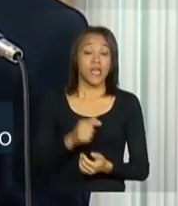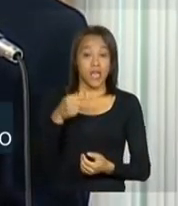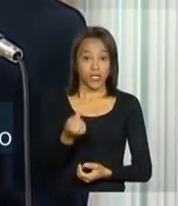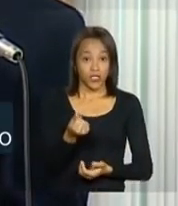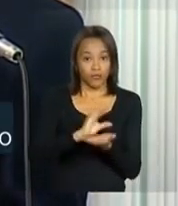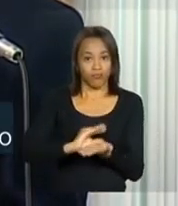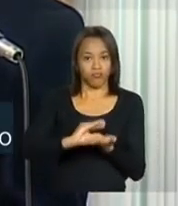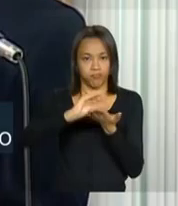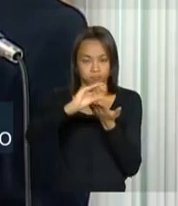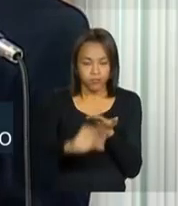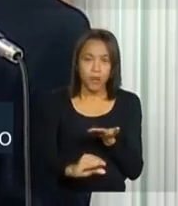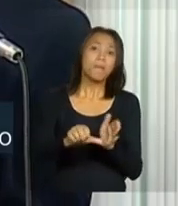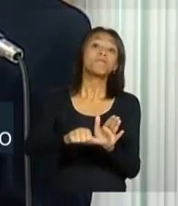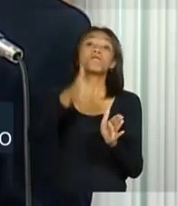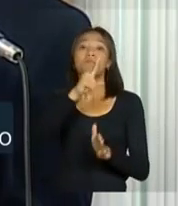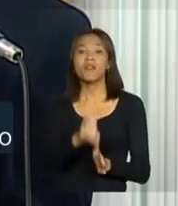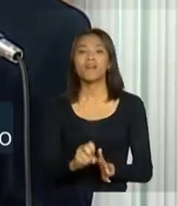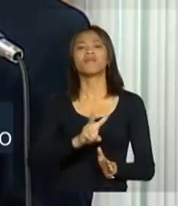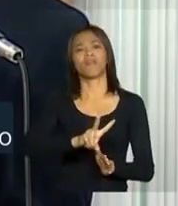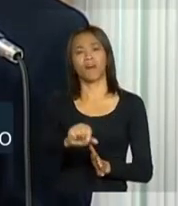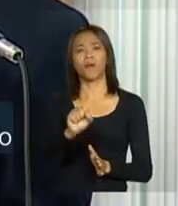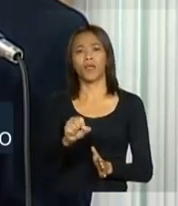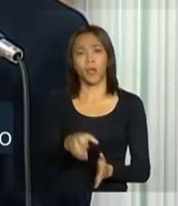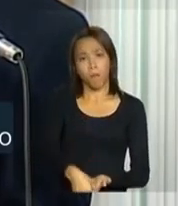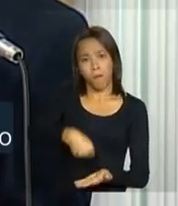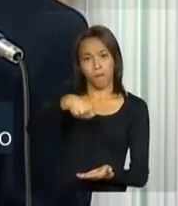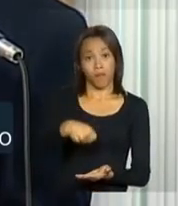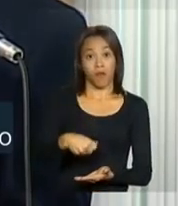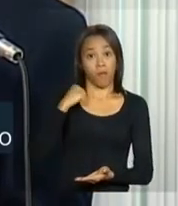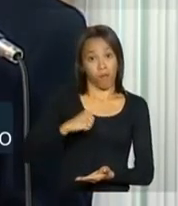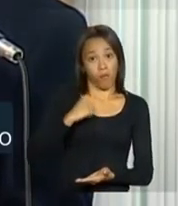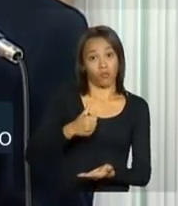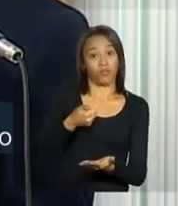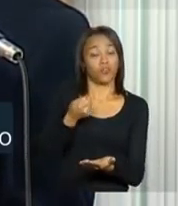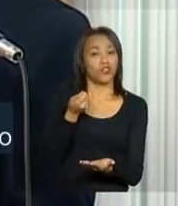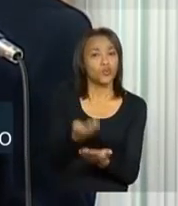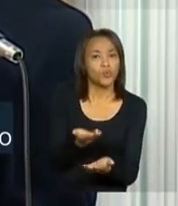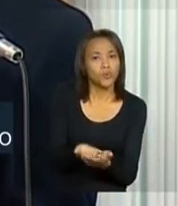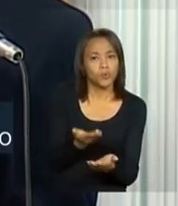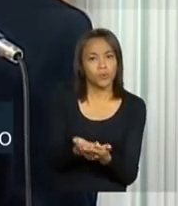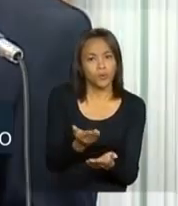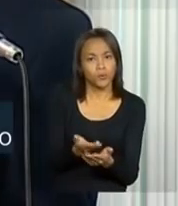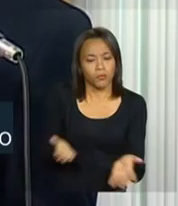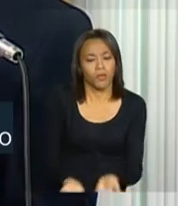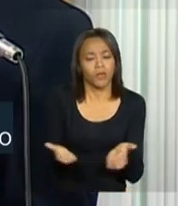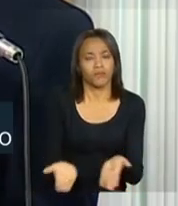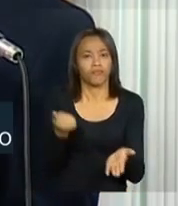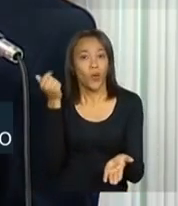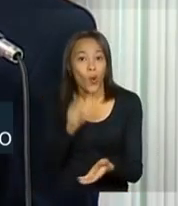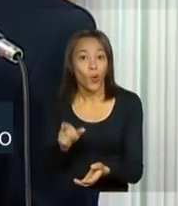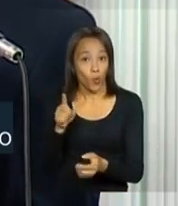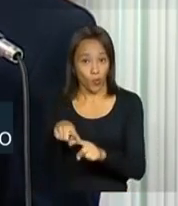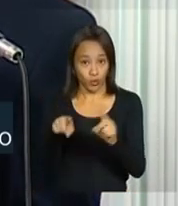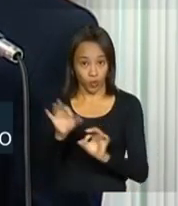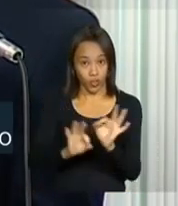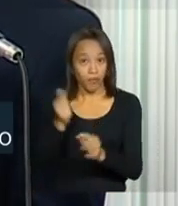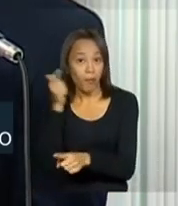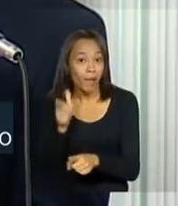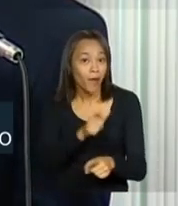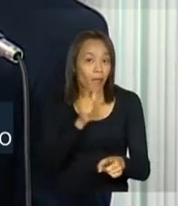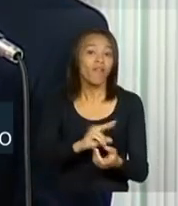pela primeira vez, serão concedidas bolsas de fomento tecnológico aos projetos contemplados. Os recursos